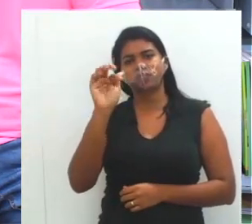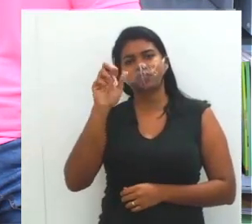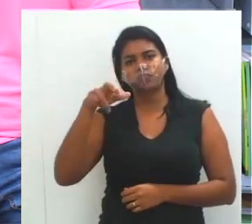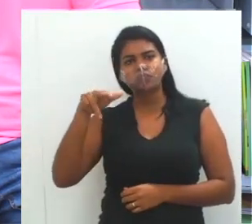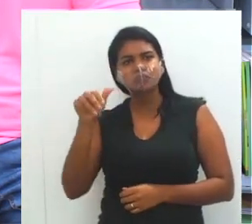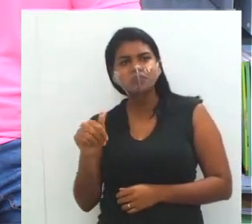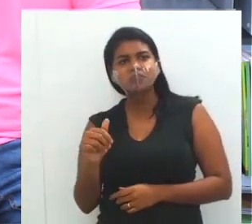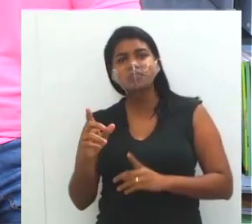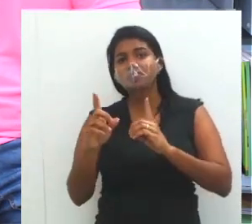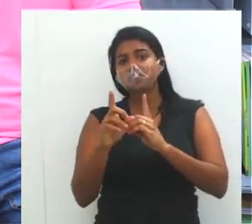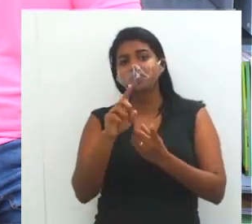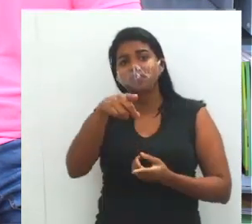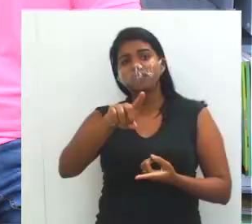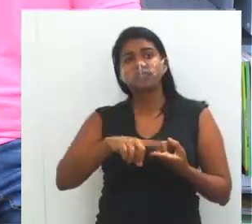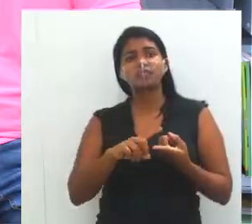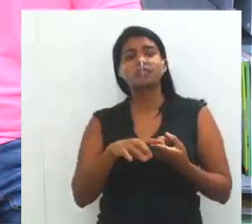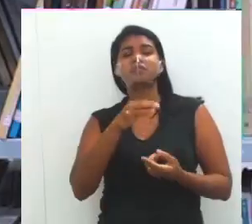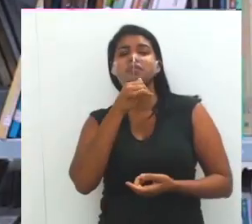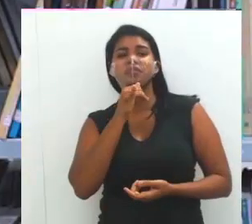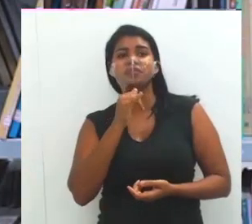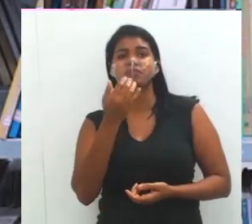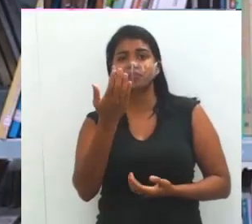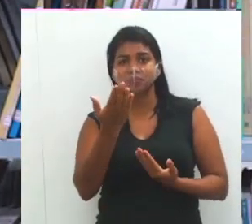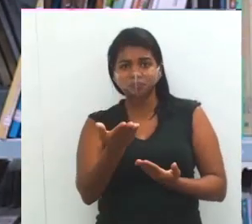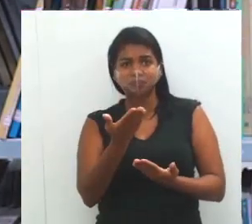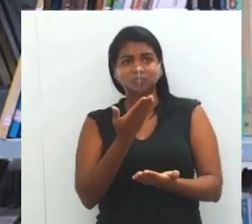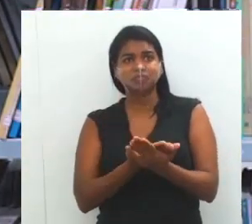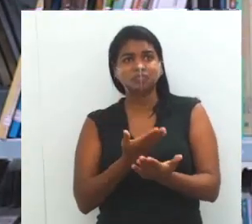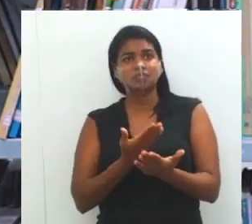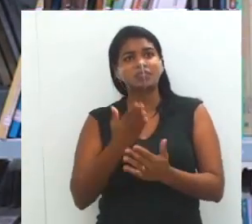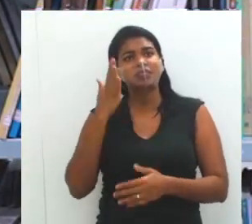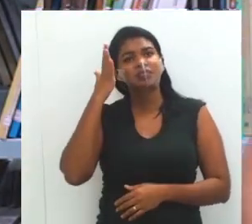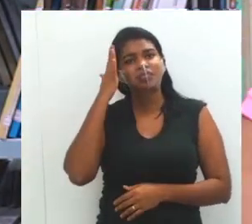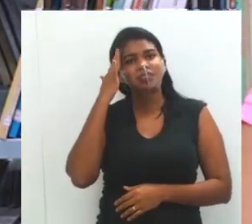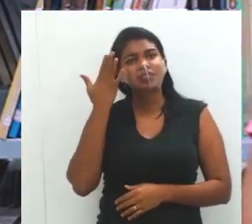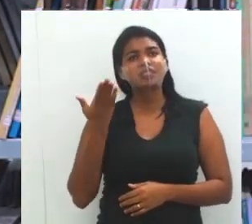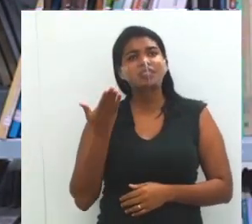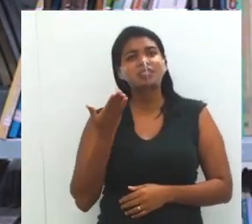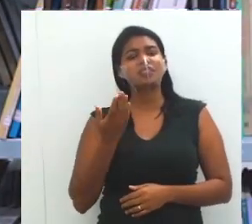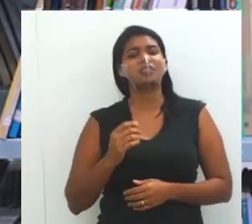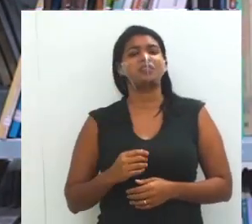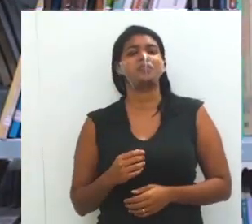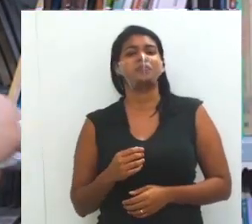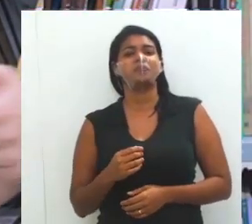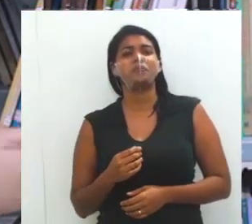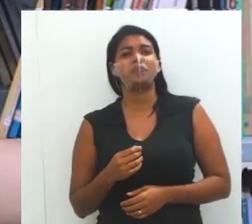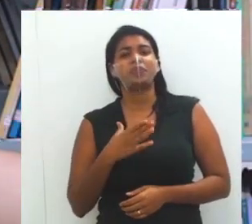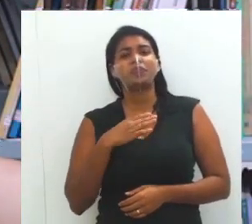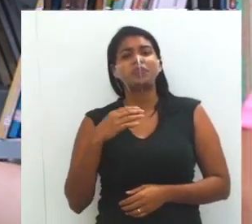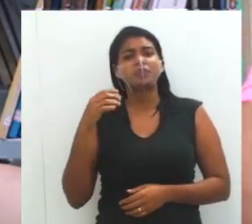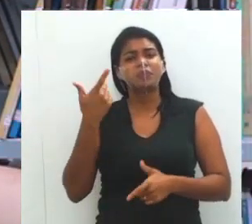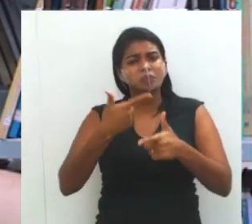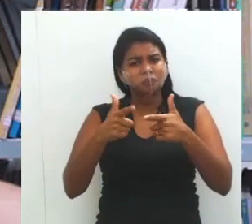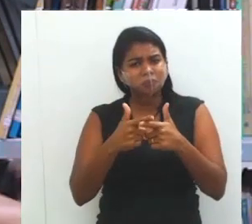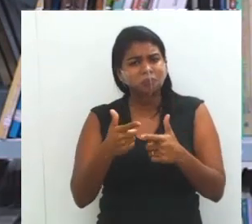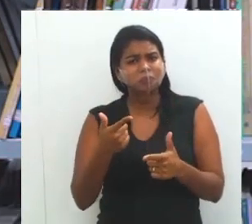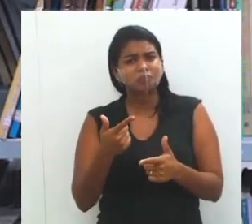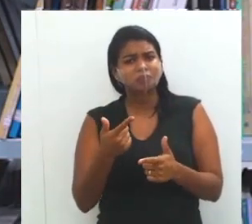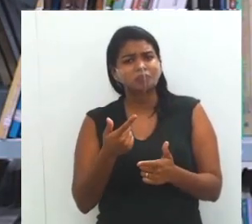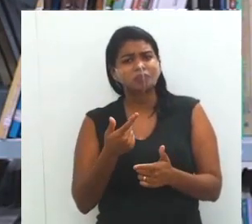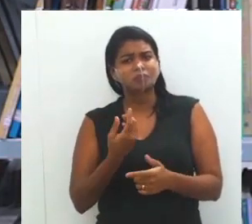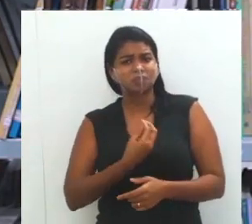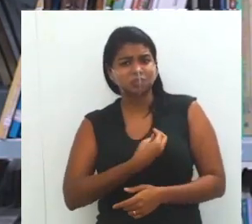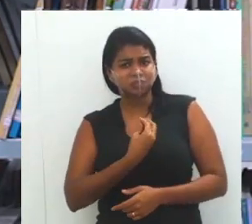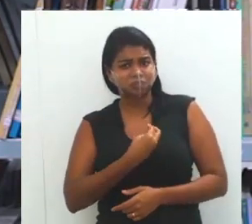ele também. Então você vai encontrar justamente, que é para você, estudante, entender um pouco, que mesmo com as adversidades da vida, a